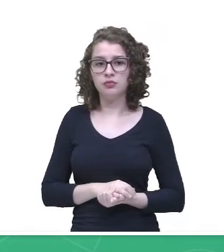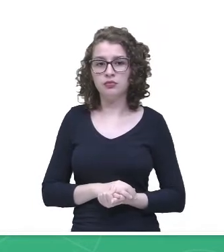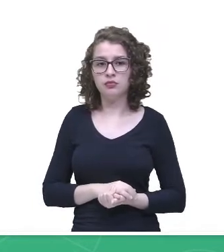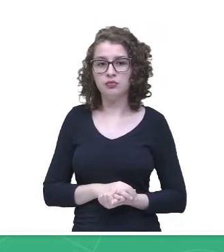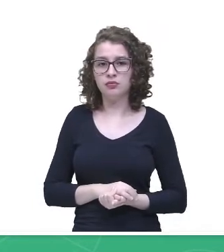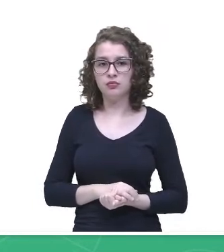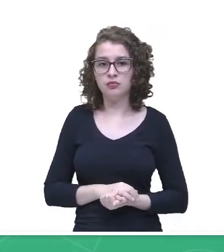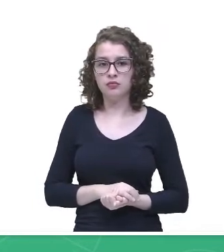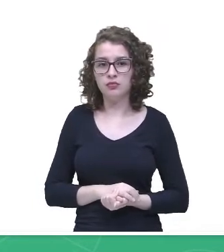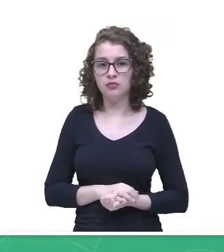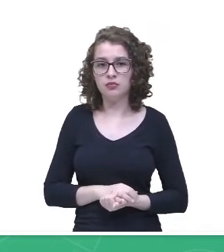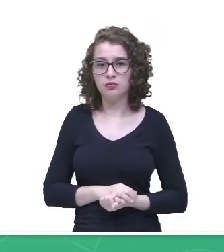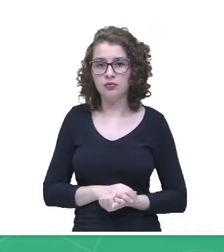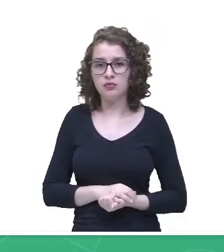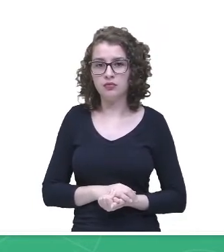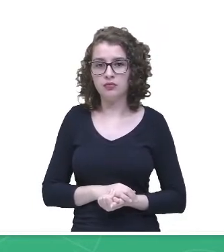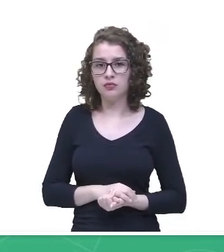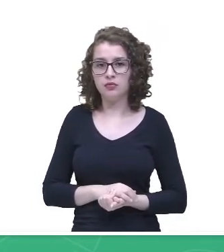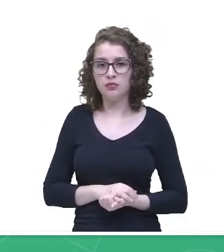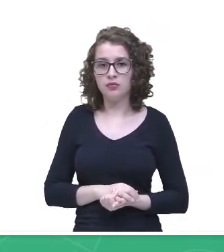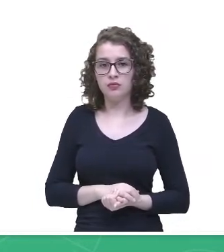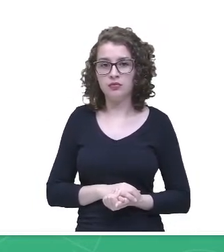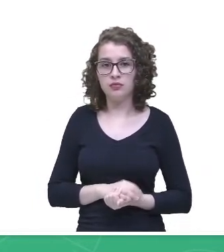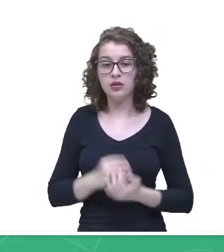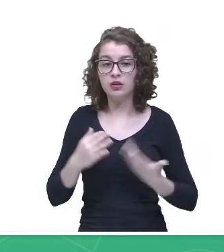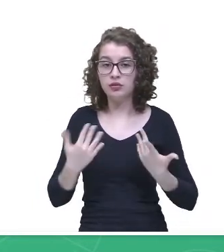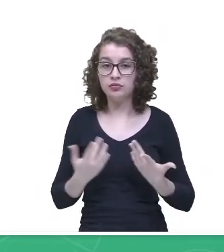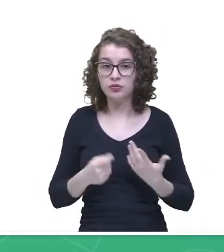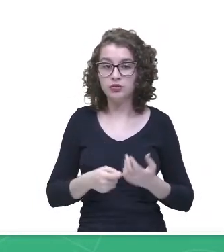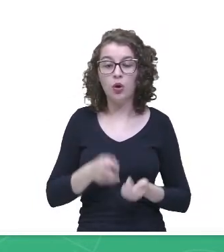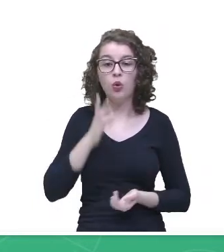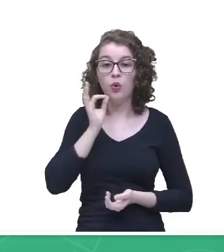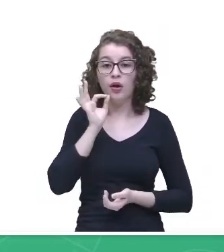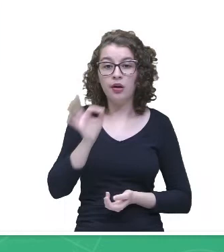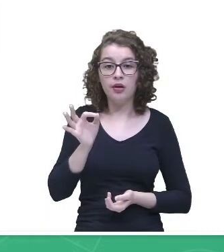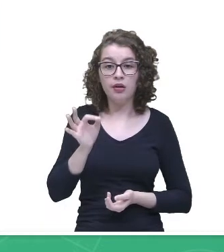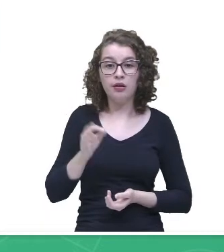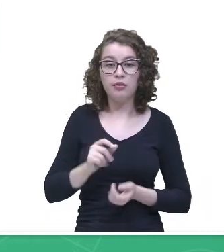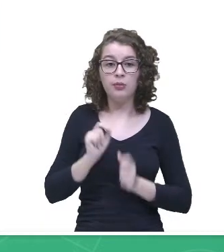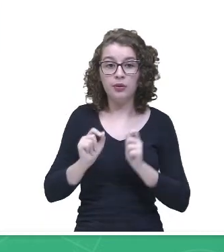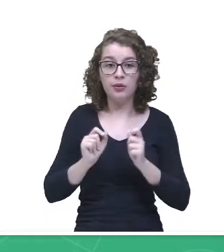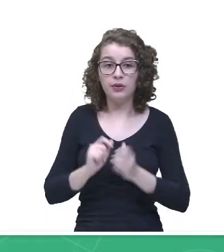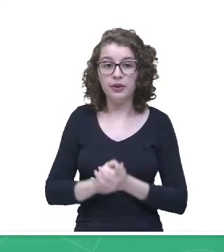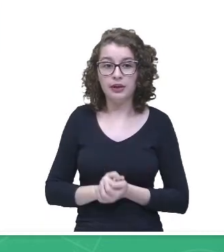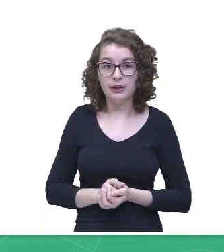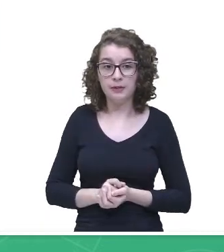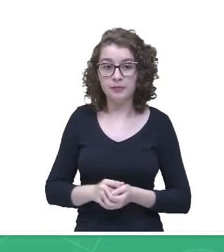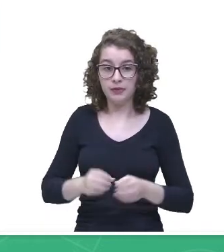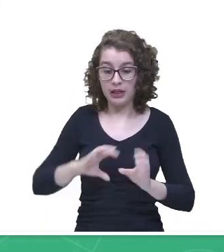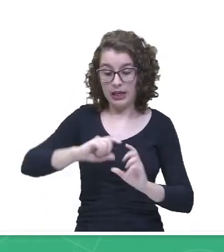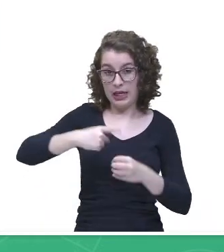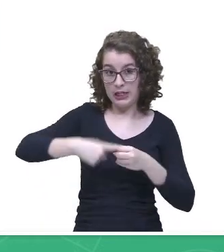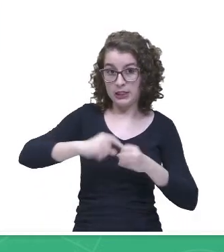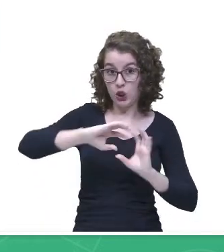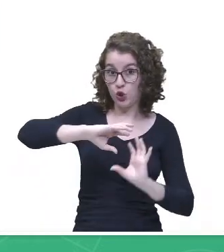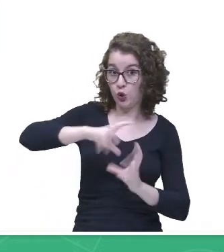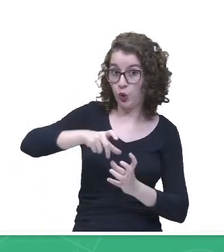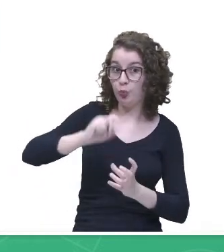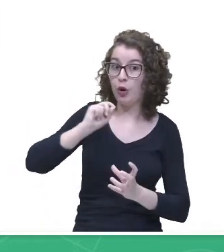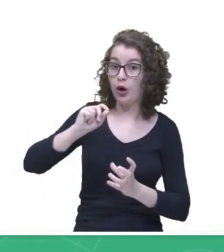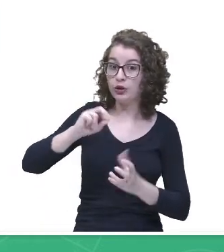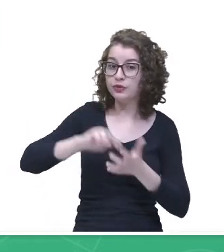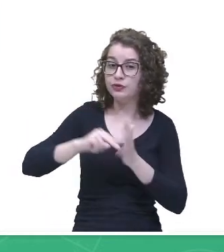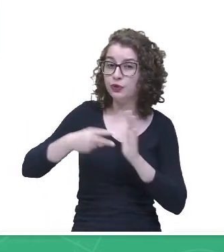né? Com base no texto, pode-se afirmar que o termo cidade global é definido pela... E aí vocês vão